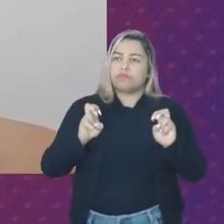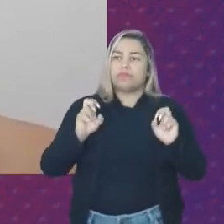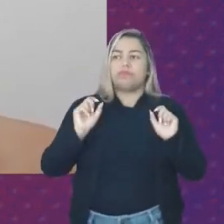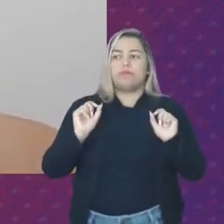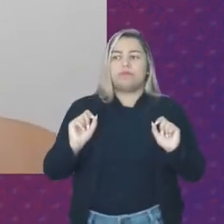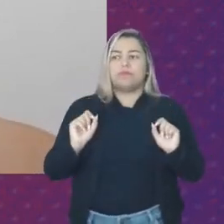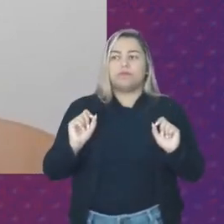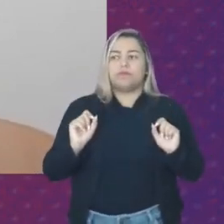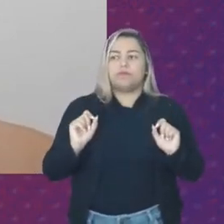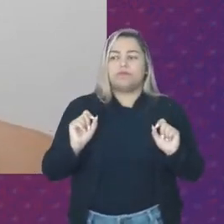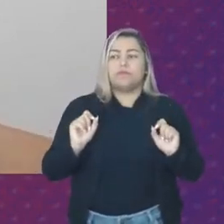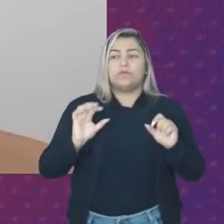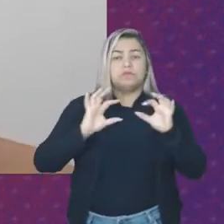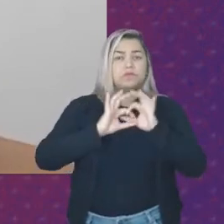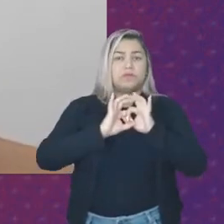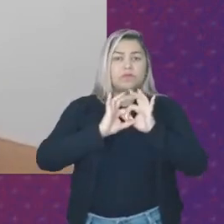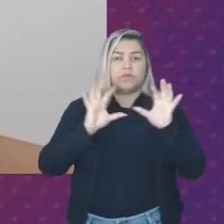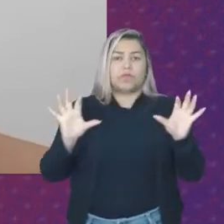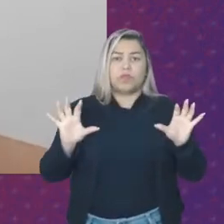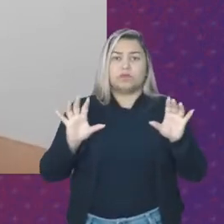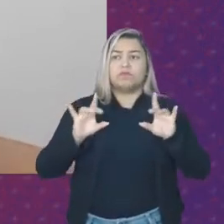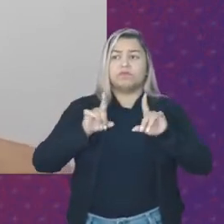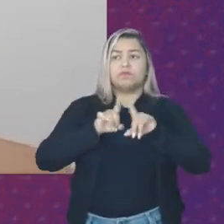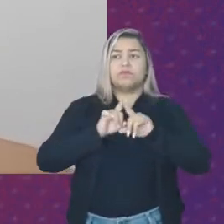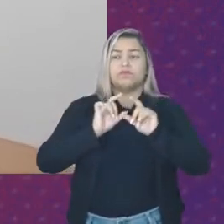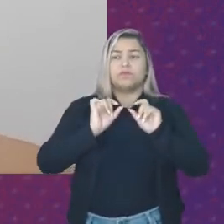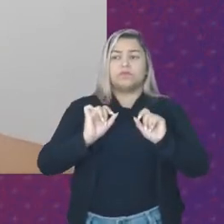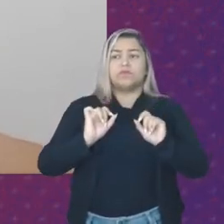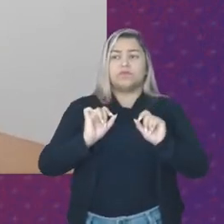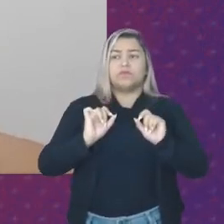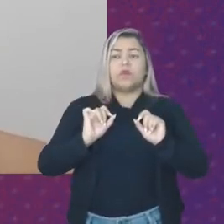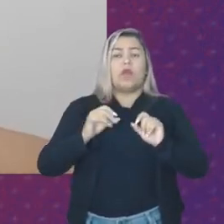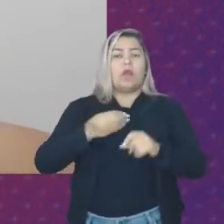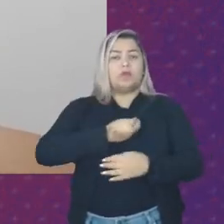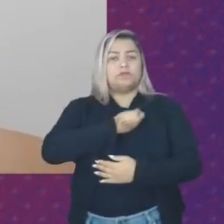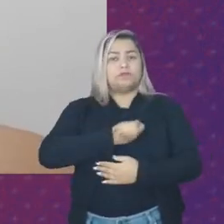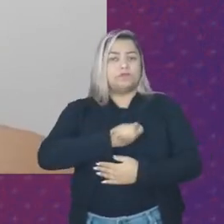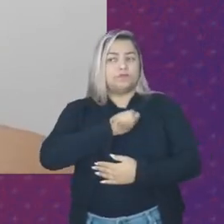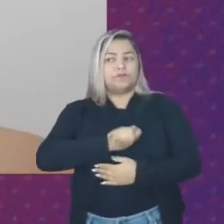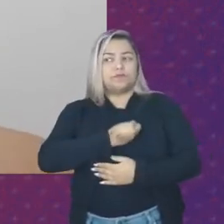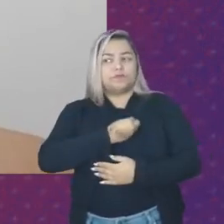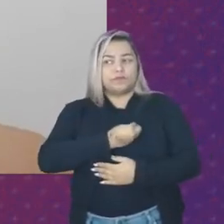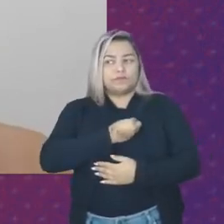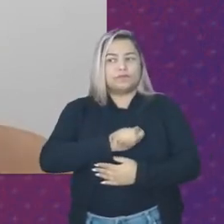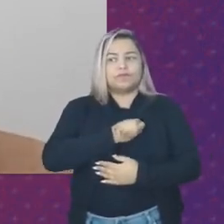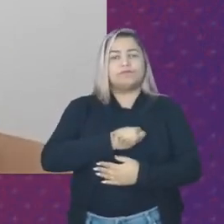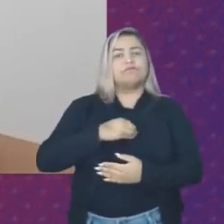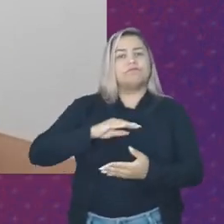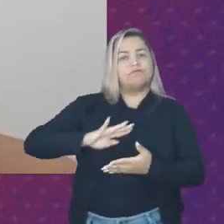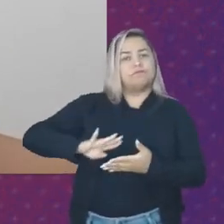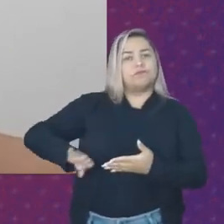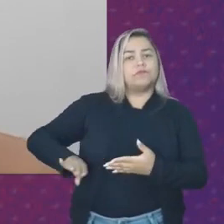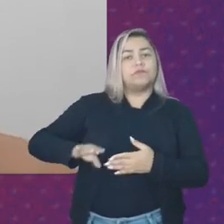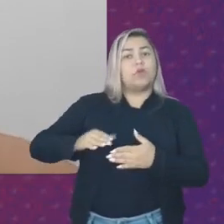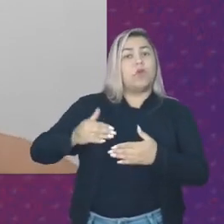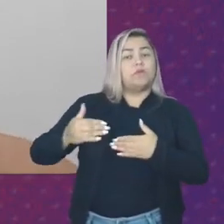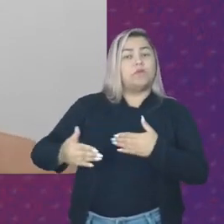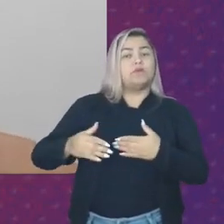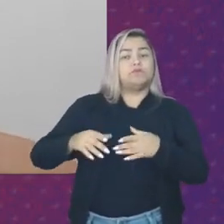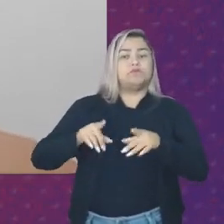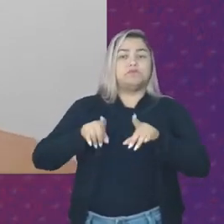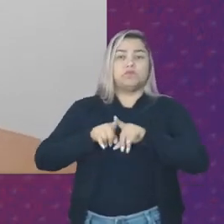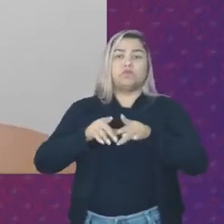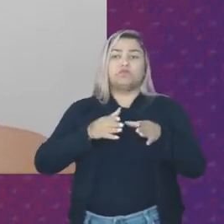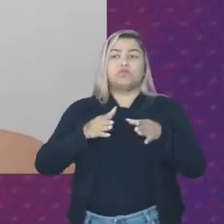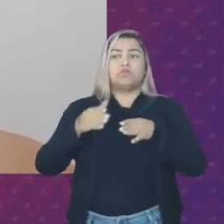sobre a liberdade de corpos pretos e a vida deles, fiquem de fora do processo de